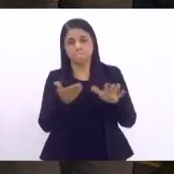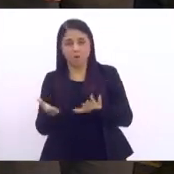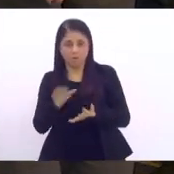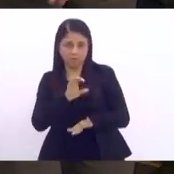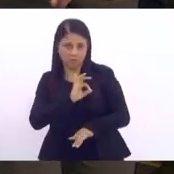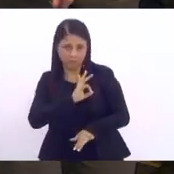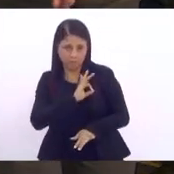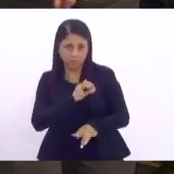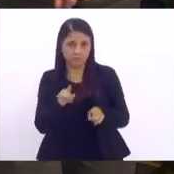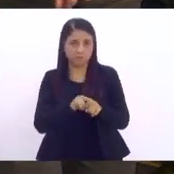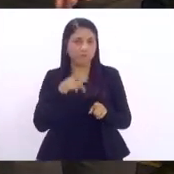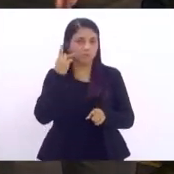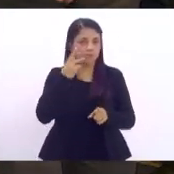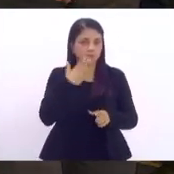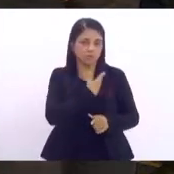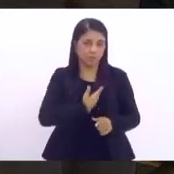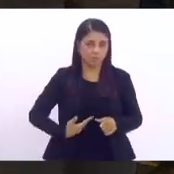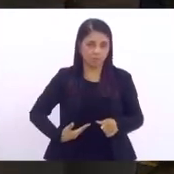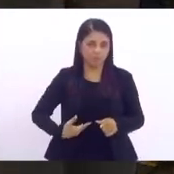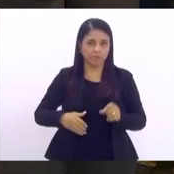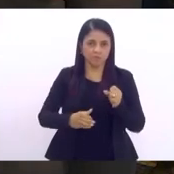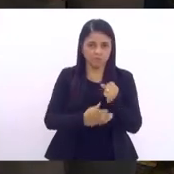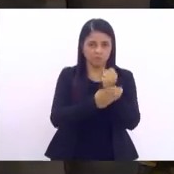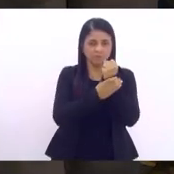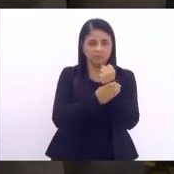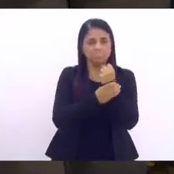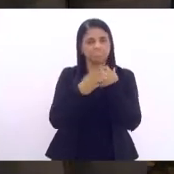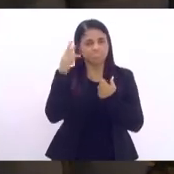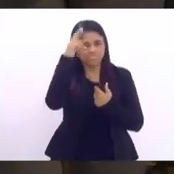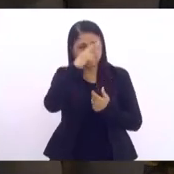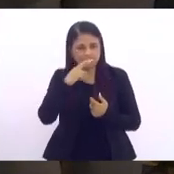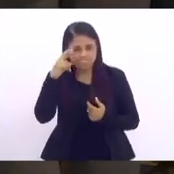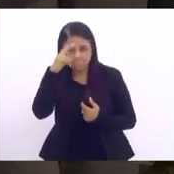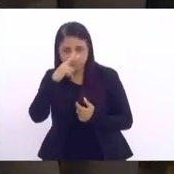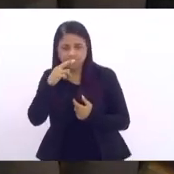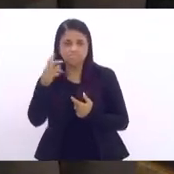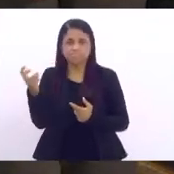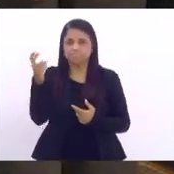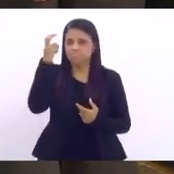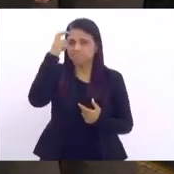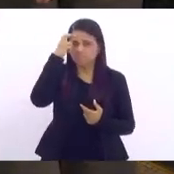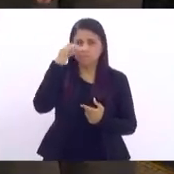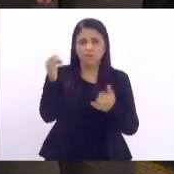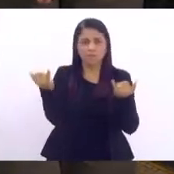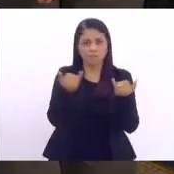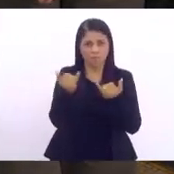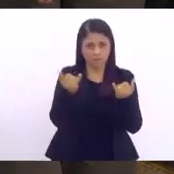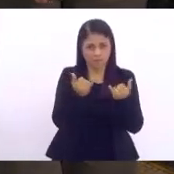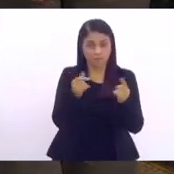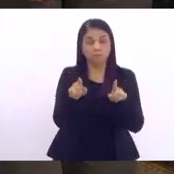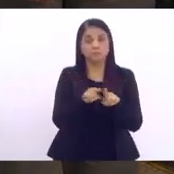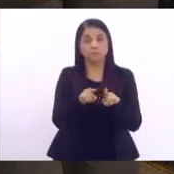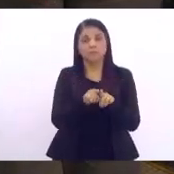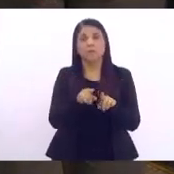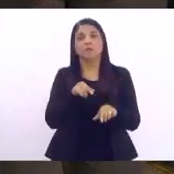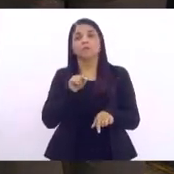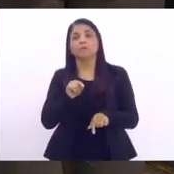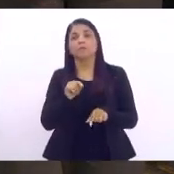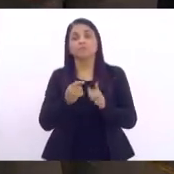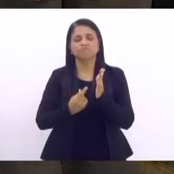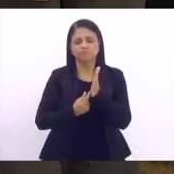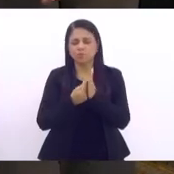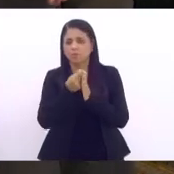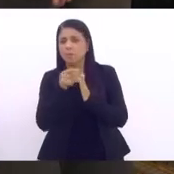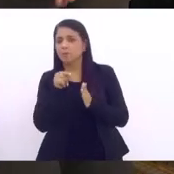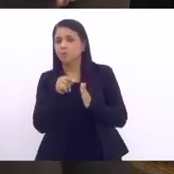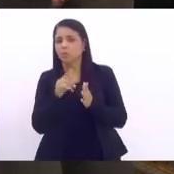garanta investigação, inteligência e informação. A gente falava do quanto que o orçamento tem a ver com isso. Para as polícias